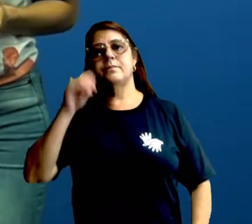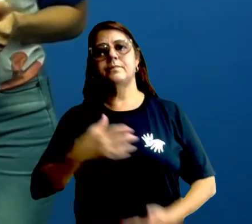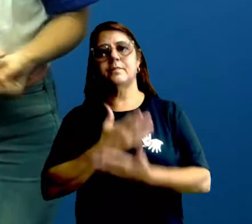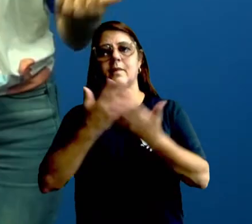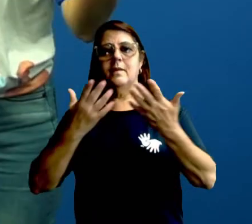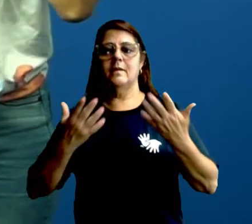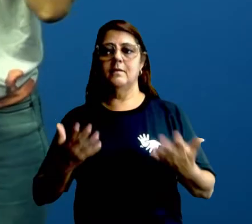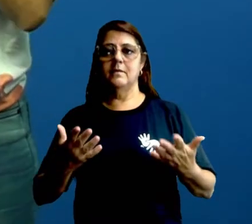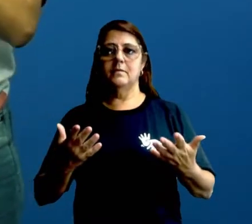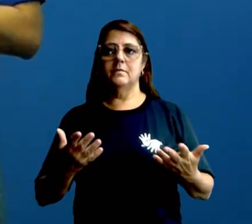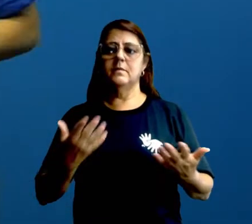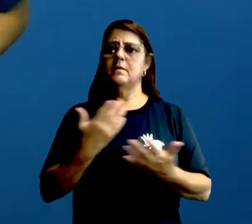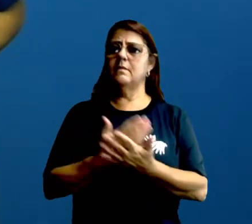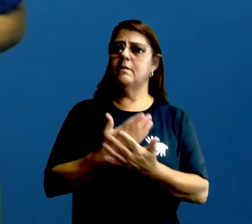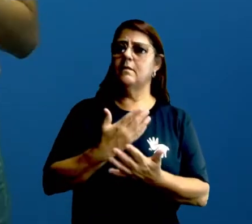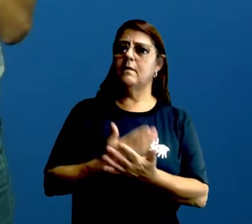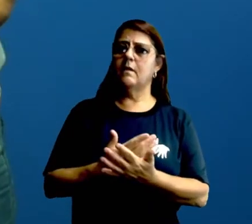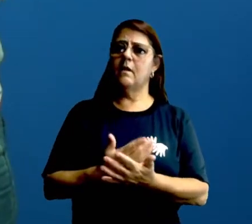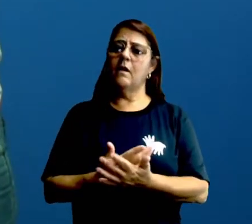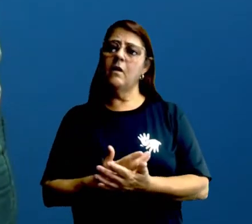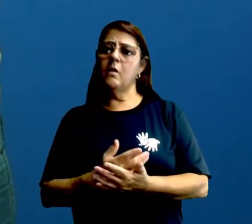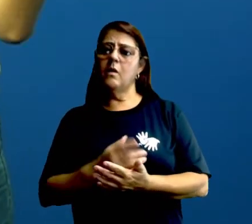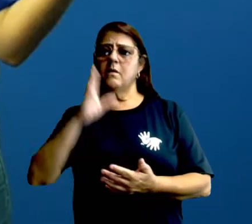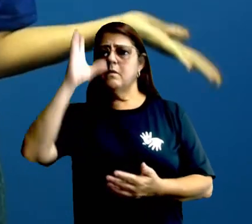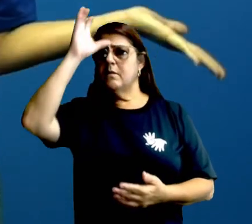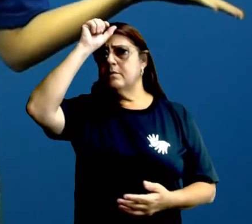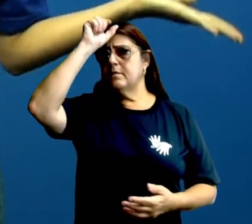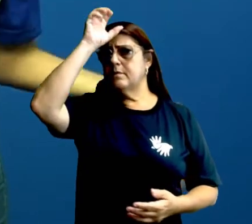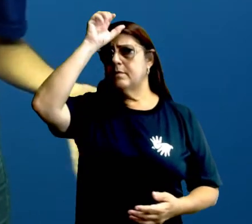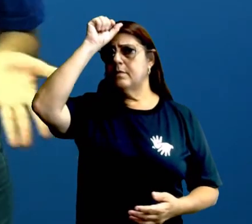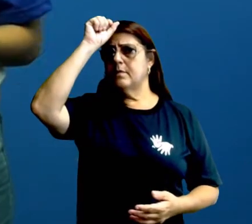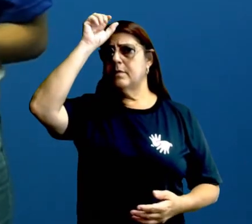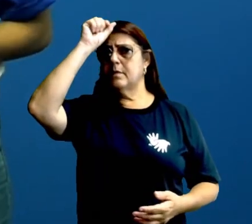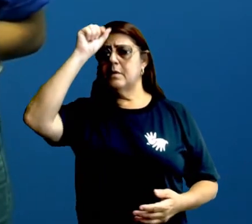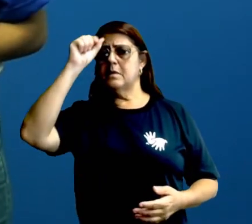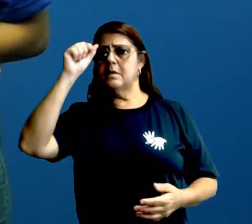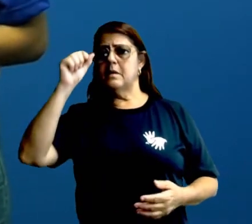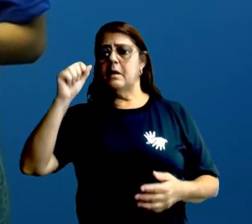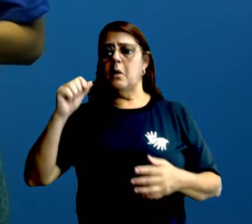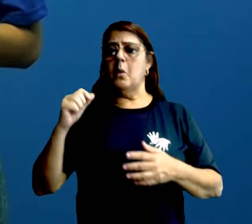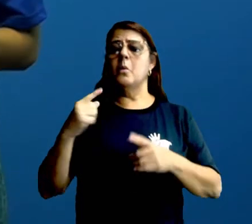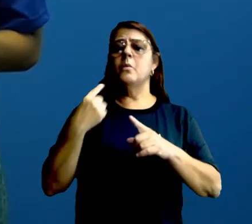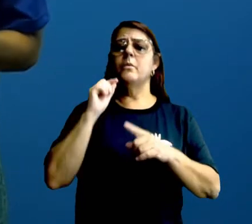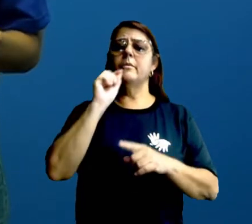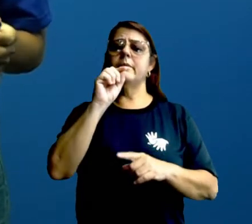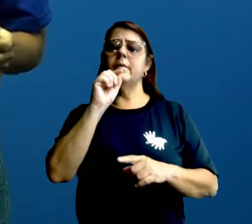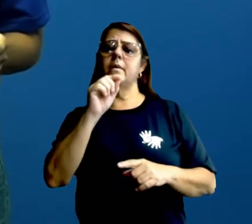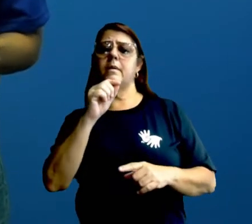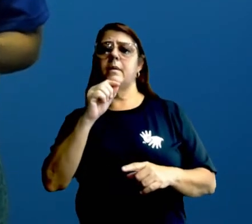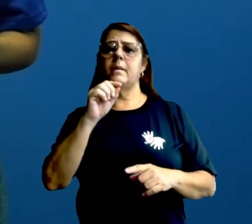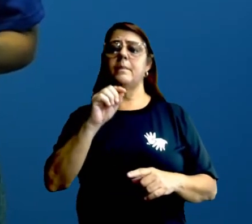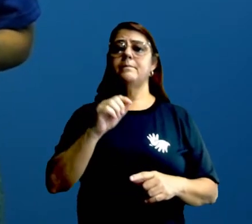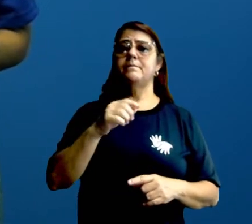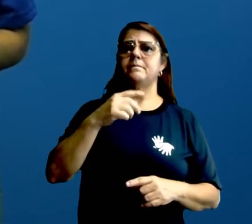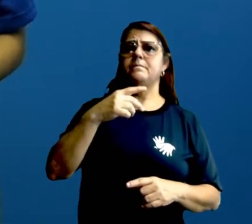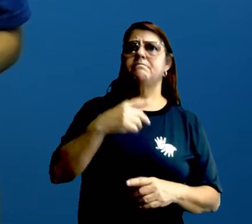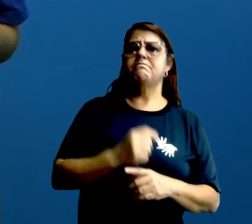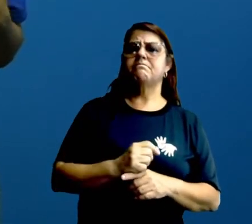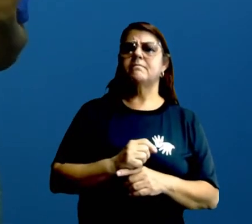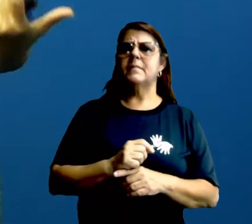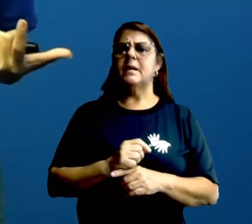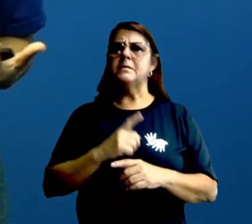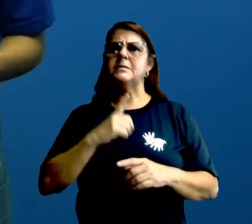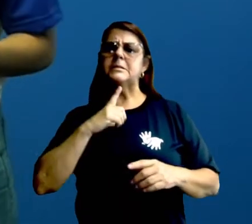Olá, pessoal! Nesta aula a gente vai ver um pouquinho sobre patrimônio. Então, entender